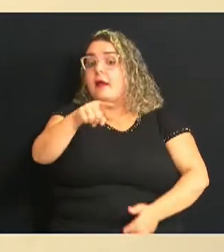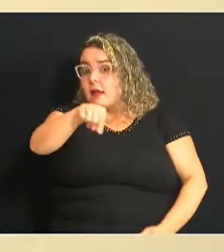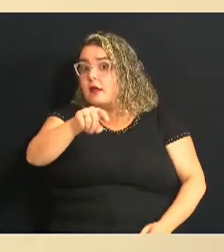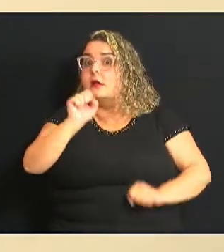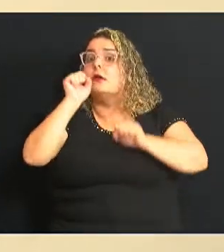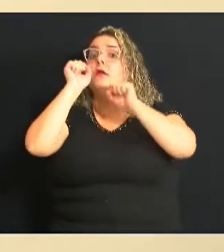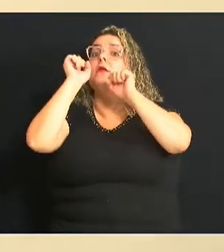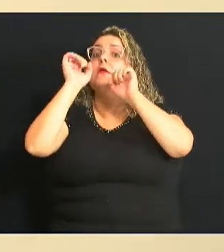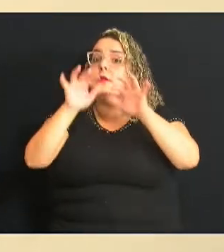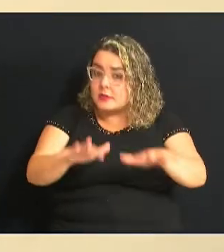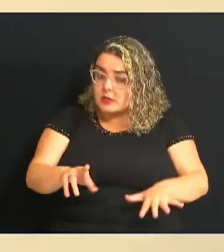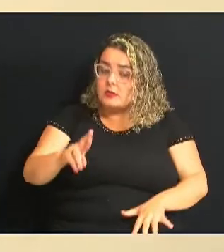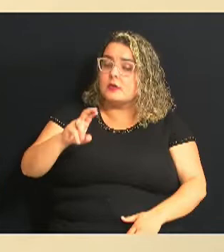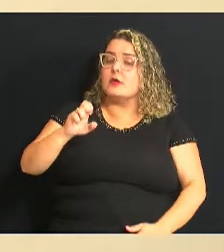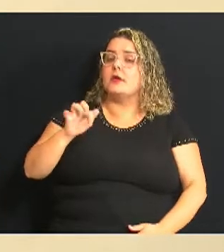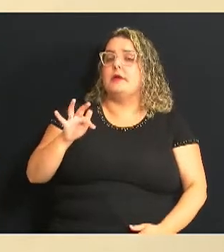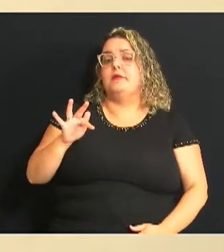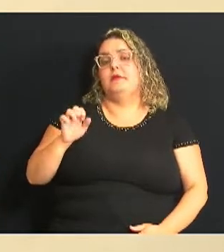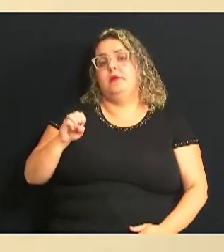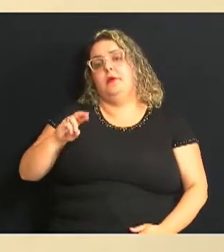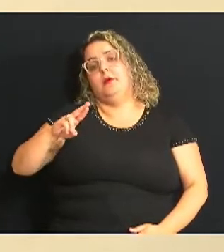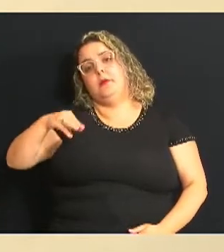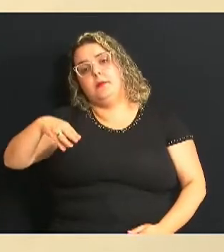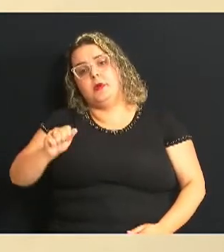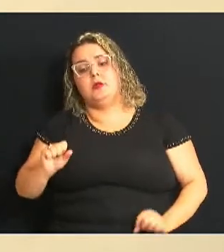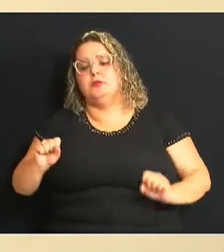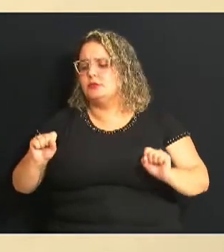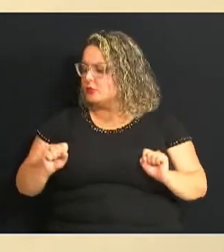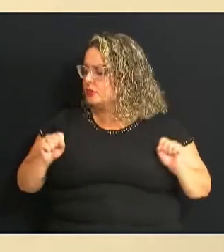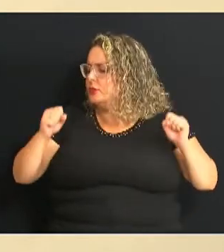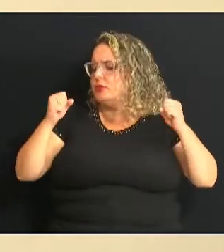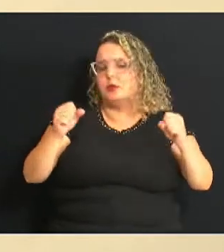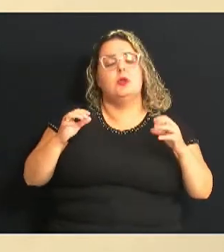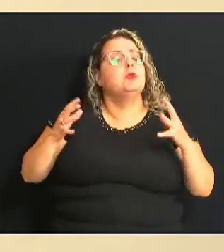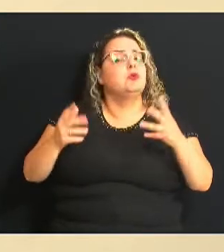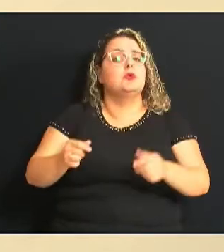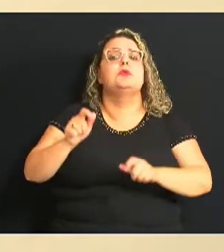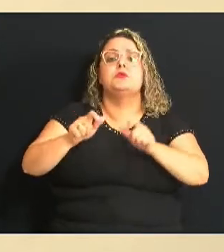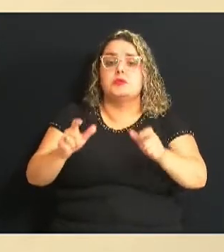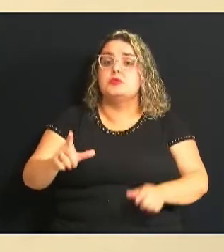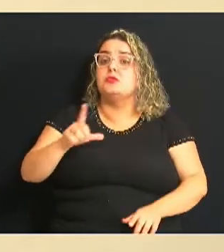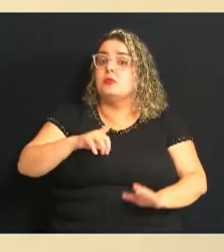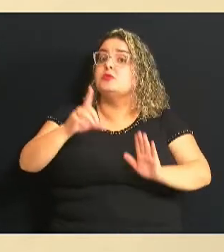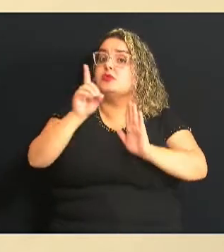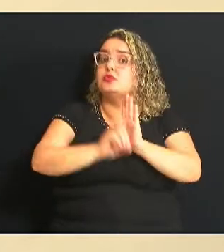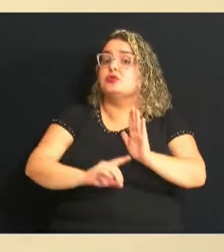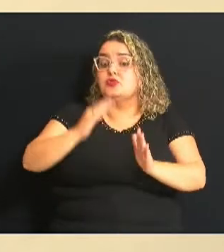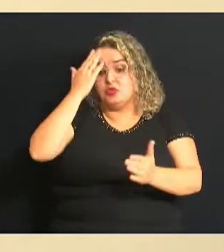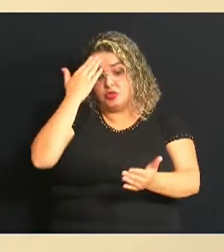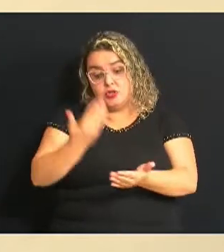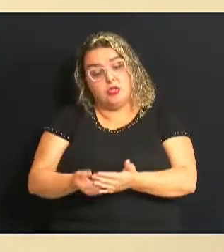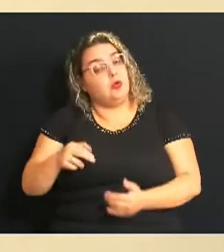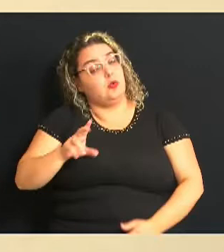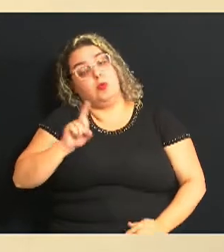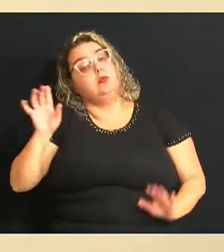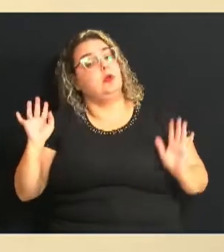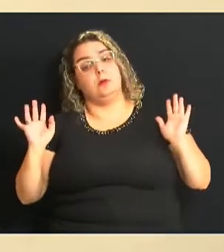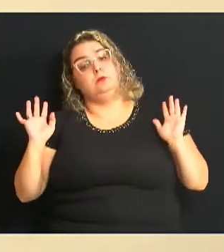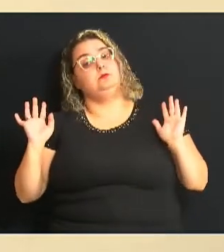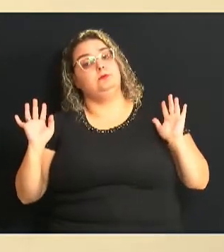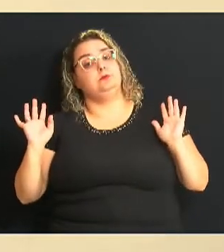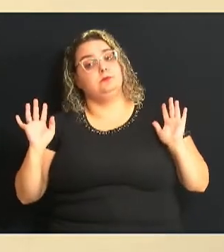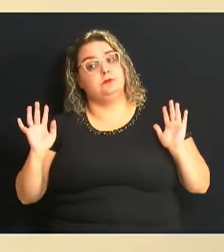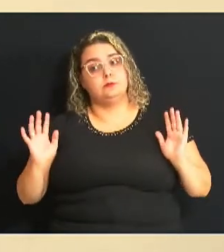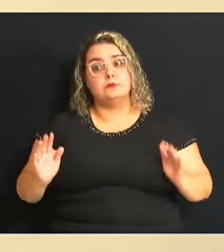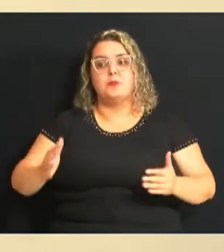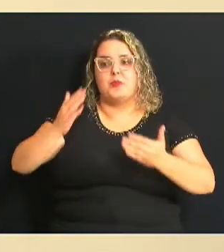Reforma, que lutou para que todas as pessoas tivessem o direito de crer ou deixar de crer. Graças a